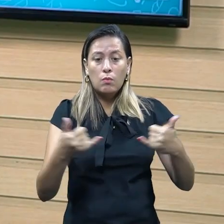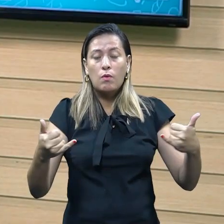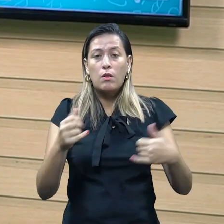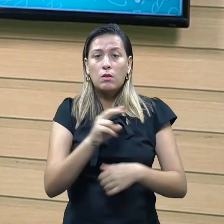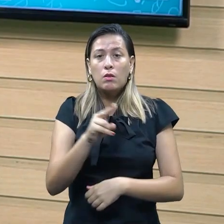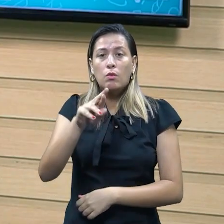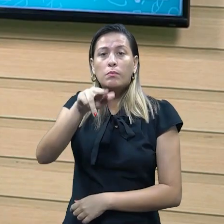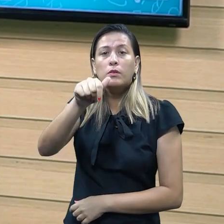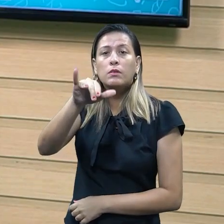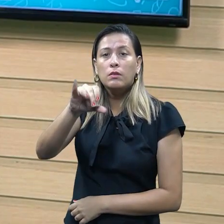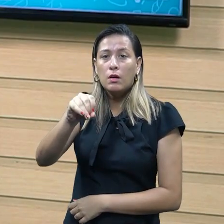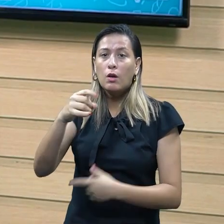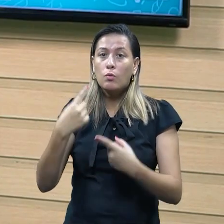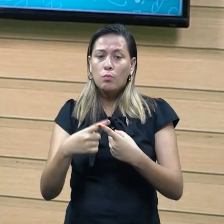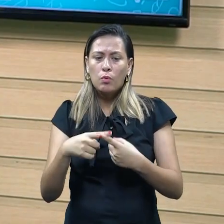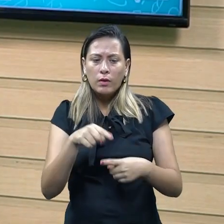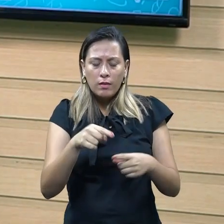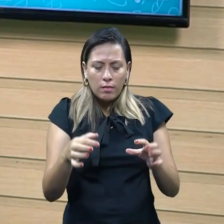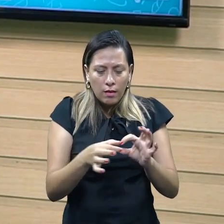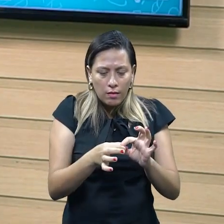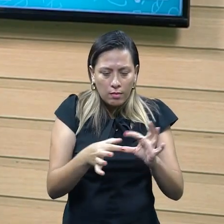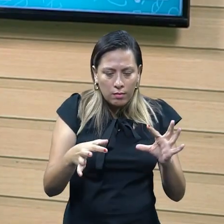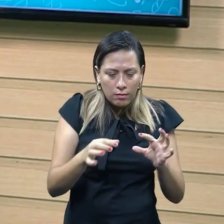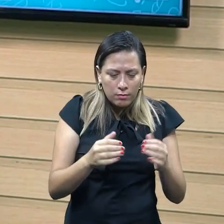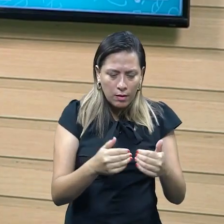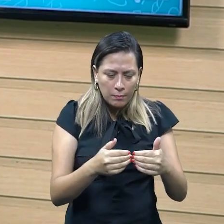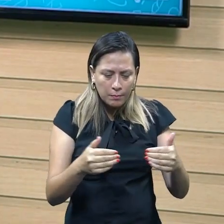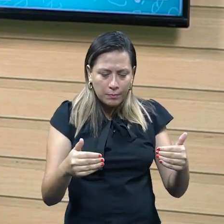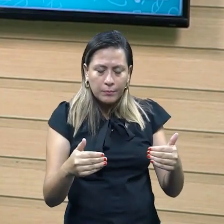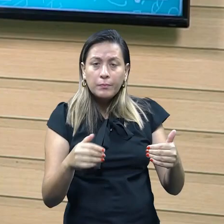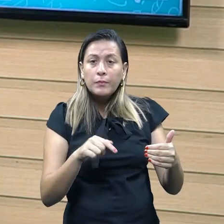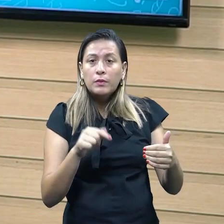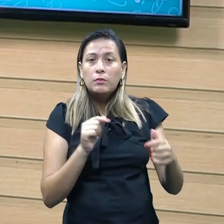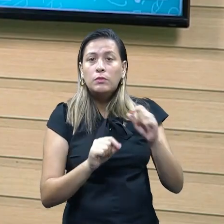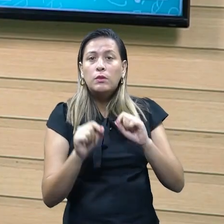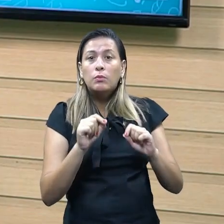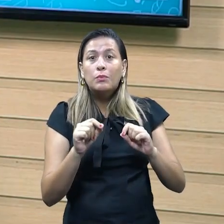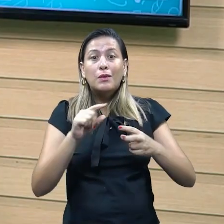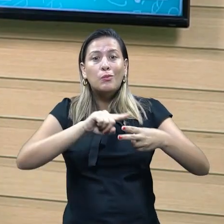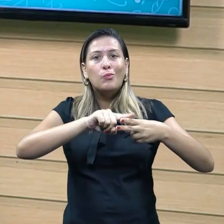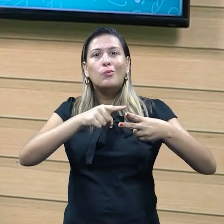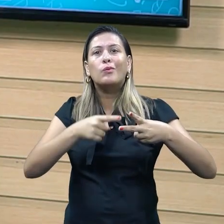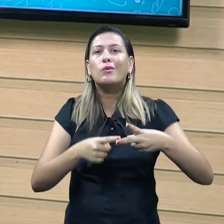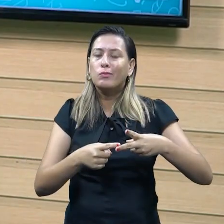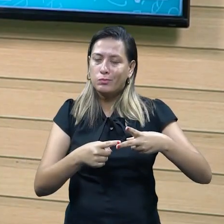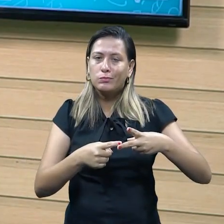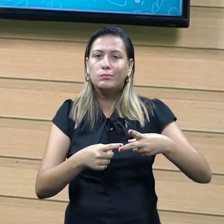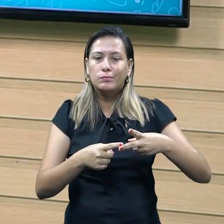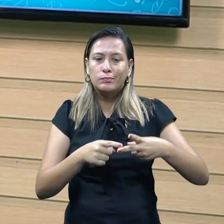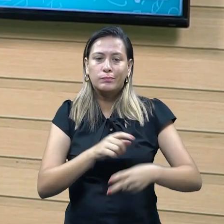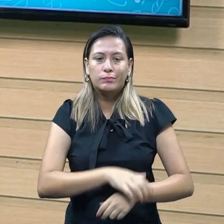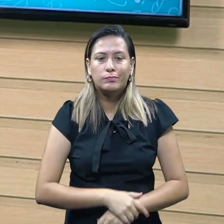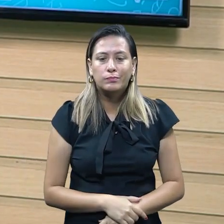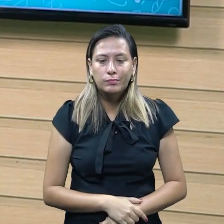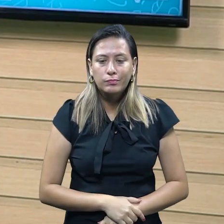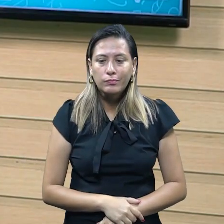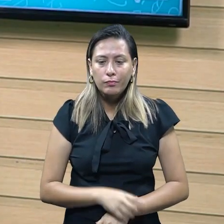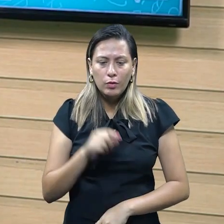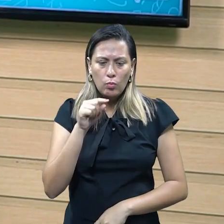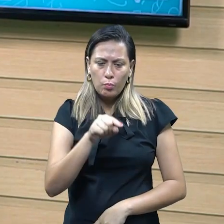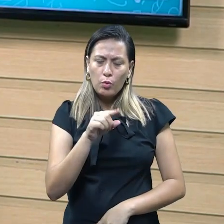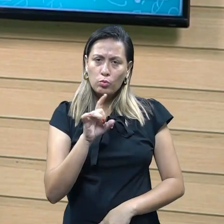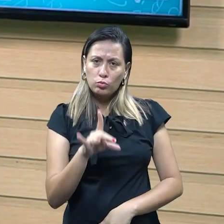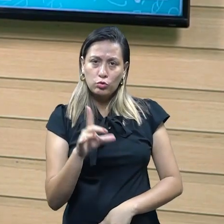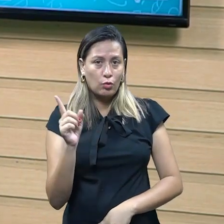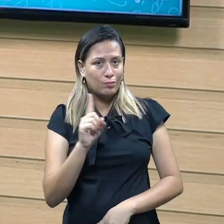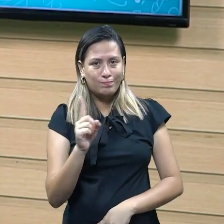de raio, porque a abertura agora, como a gente pode acompanhar, vai ser um ângulo, e não apenas um